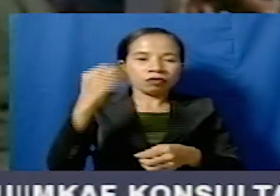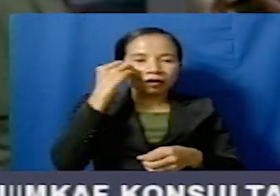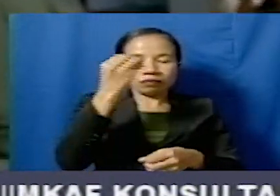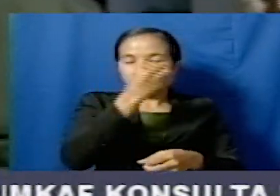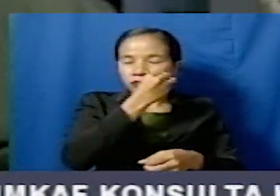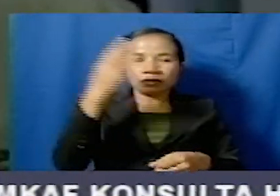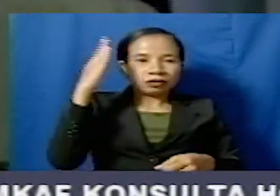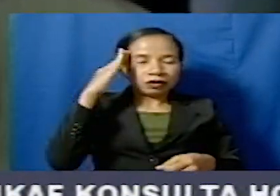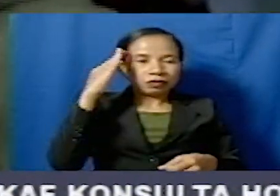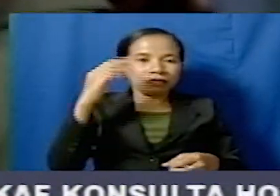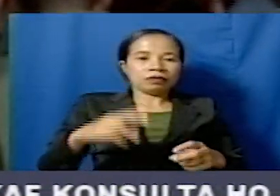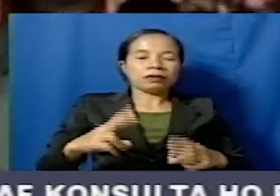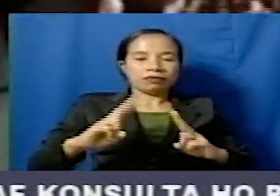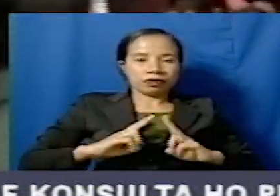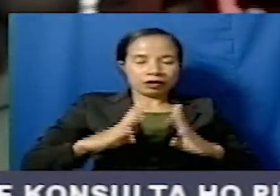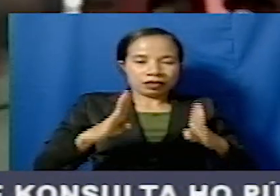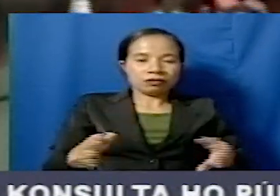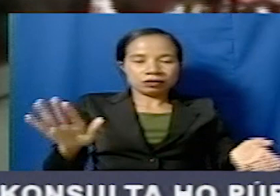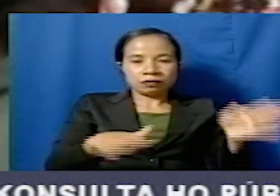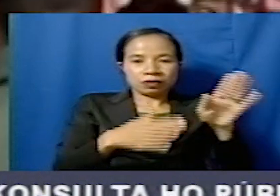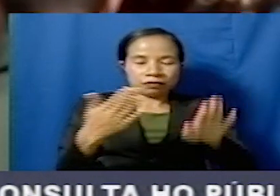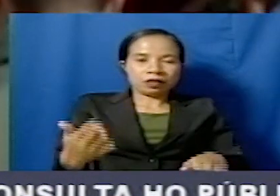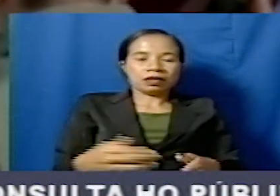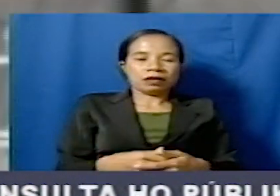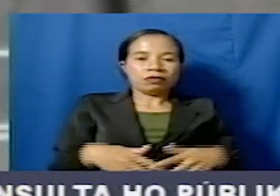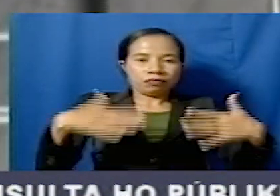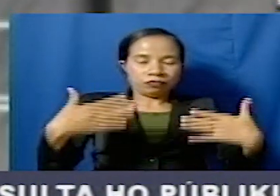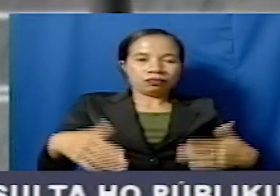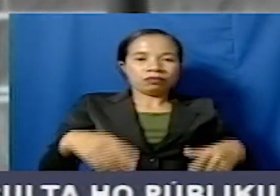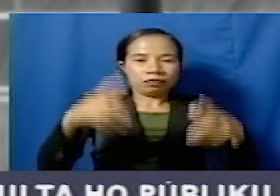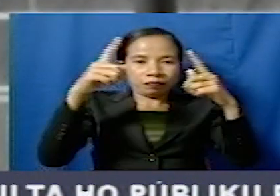presta homenagem ba herói Sira Nebed Mate durante luta ba